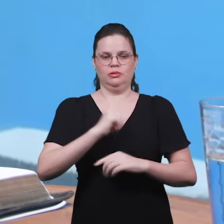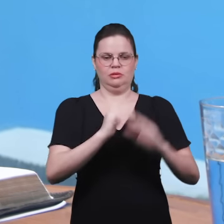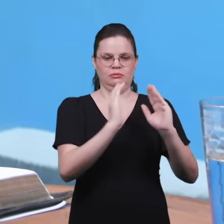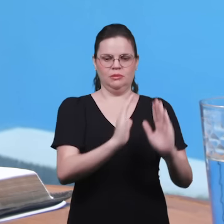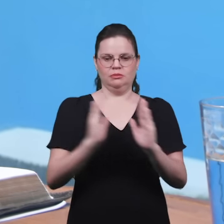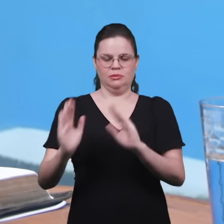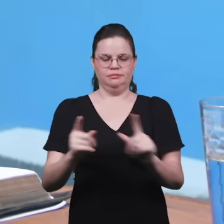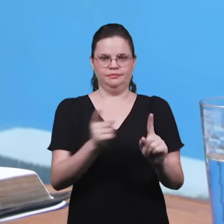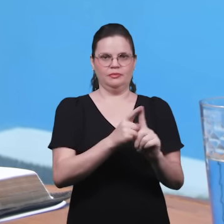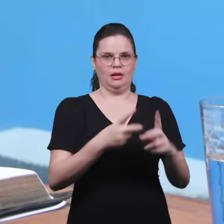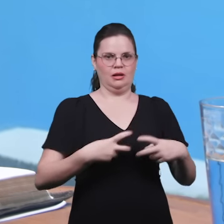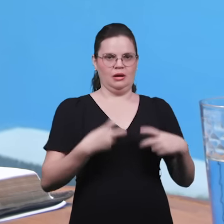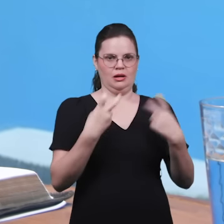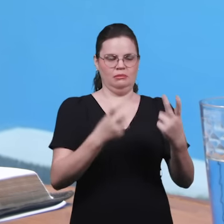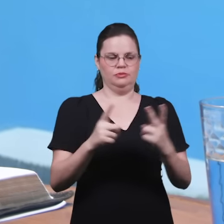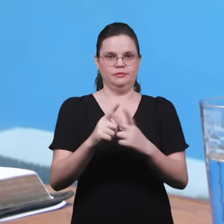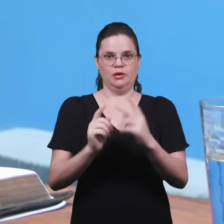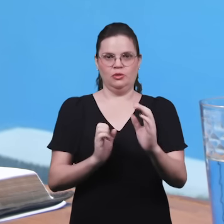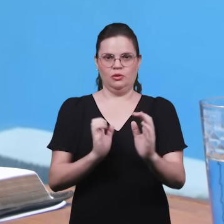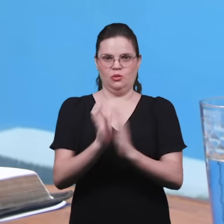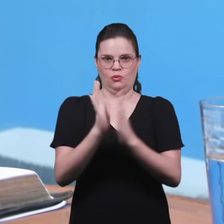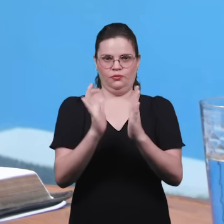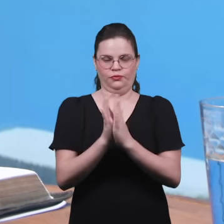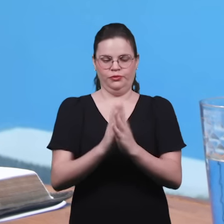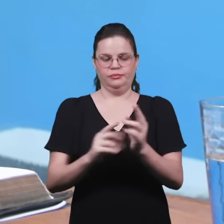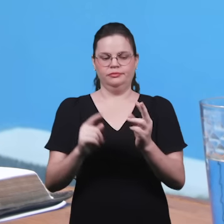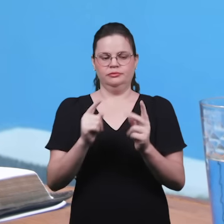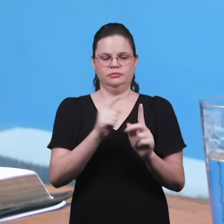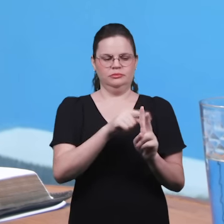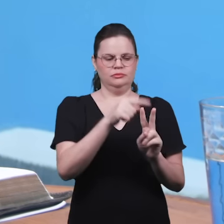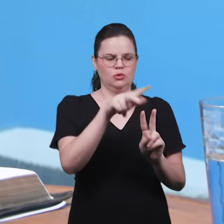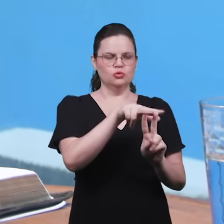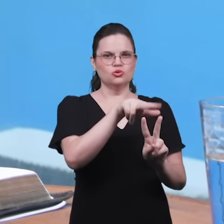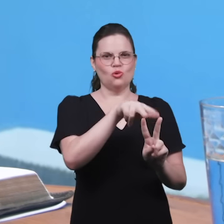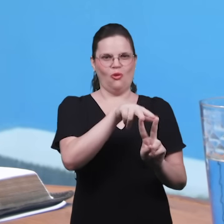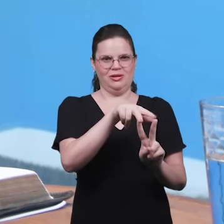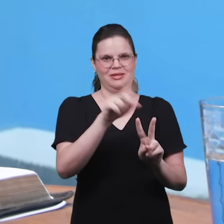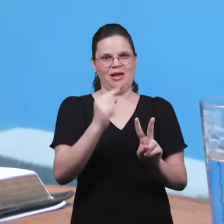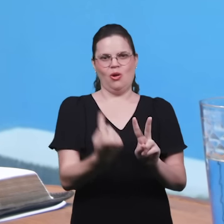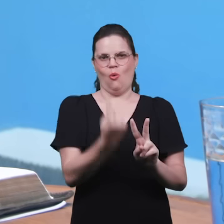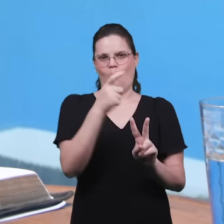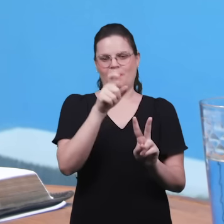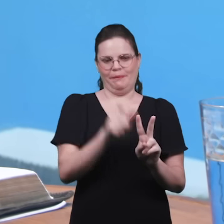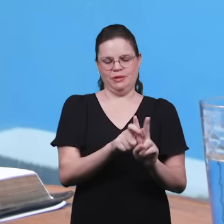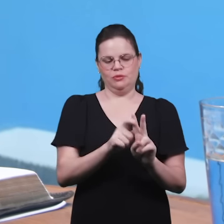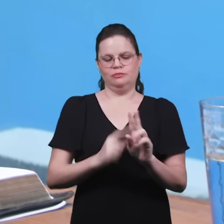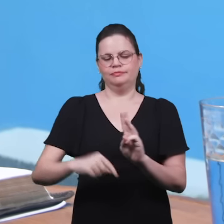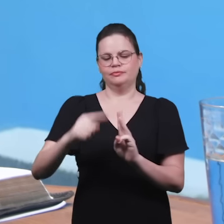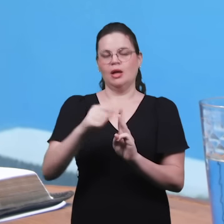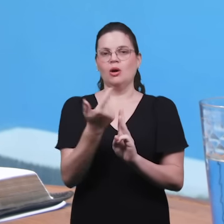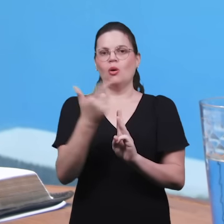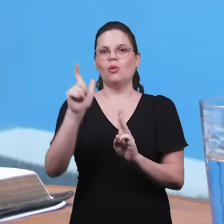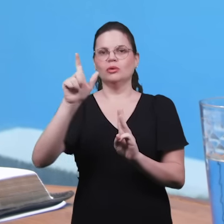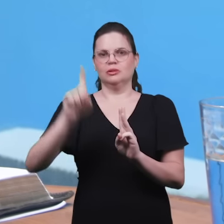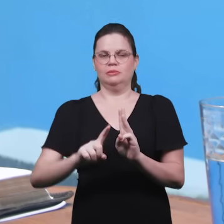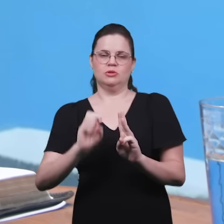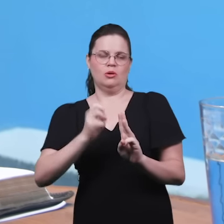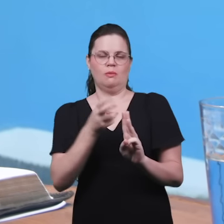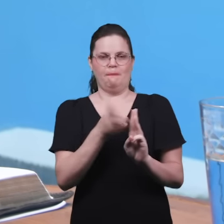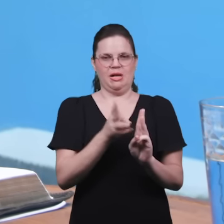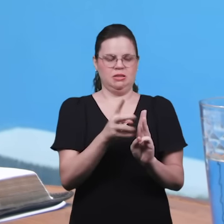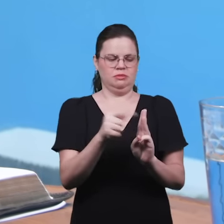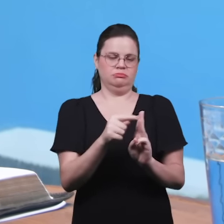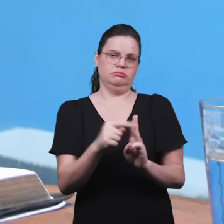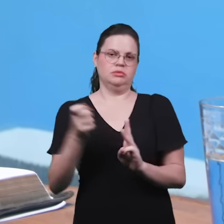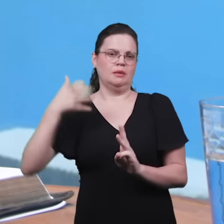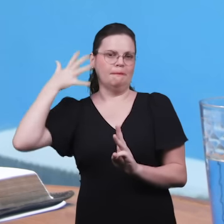clamor, louvor, que um dirigente quase sempre toma à frente, e a parte da palavra, que pode ser a mesma pessoa ou